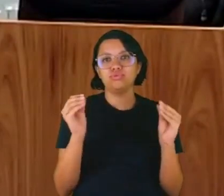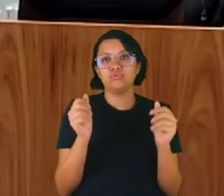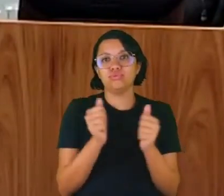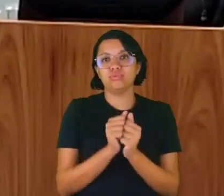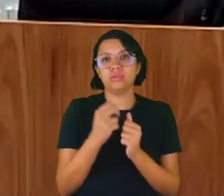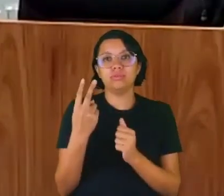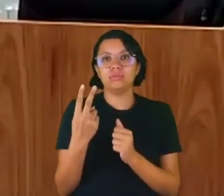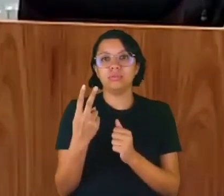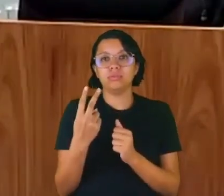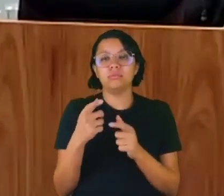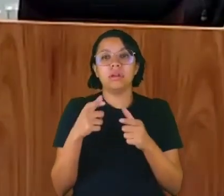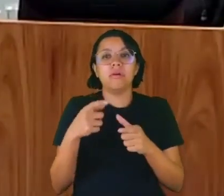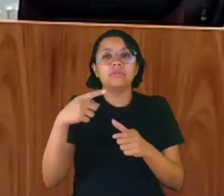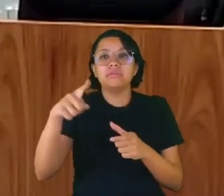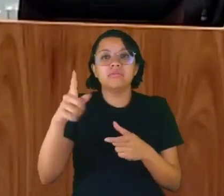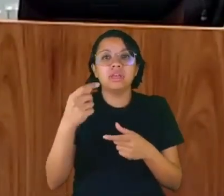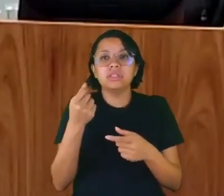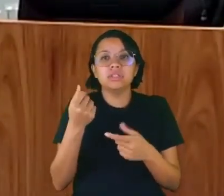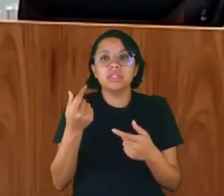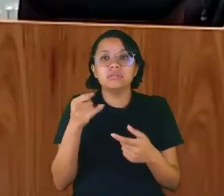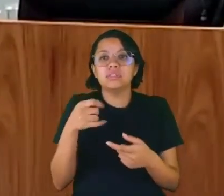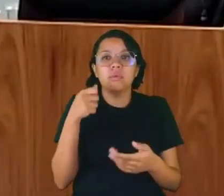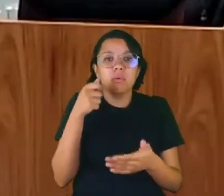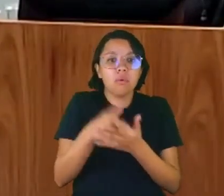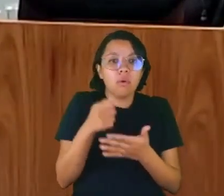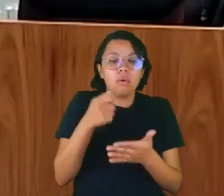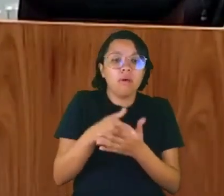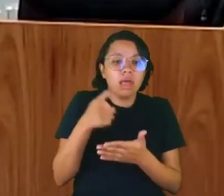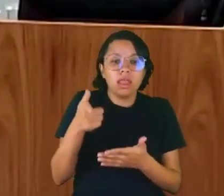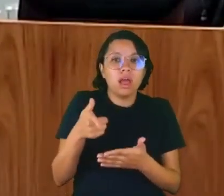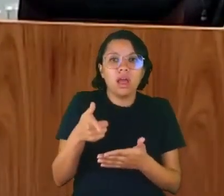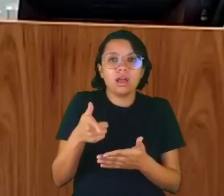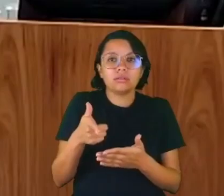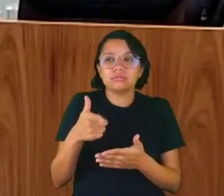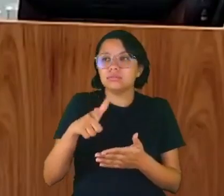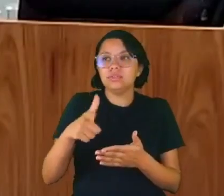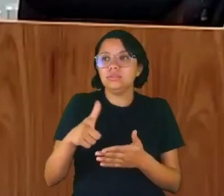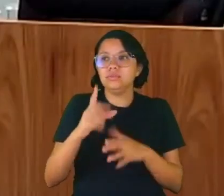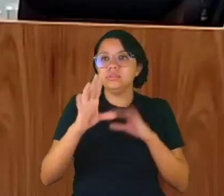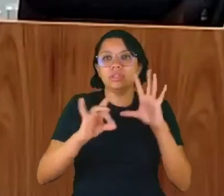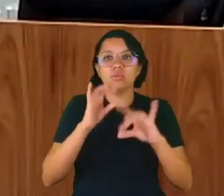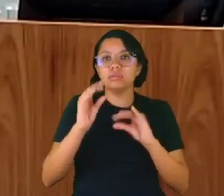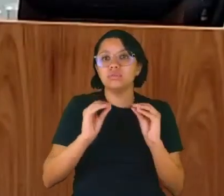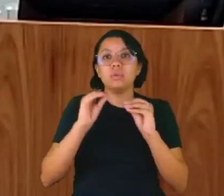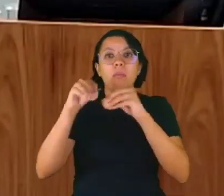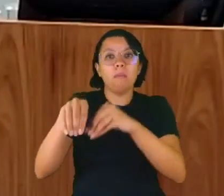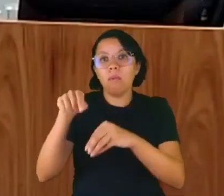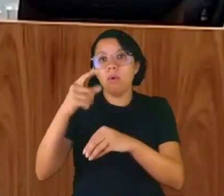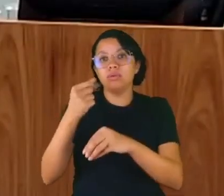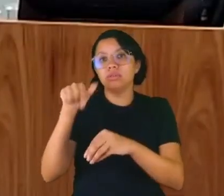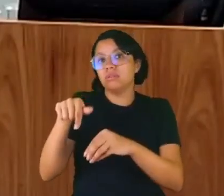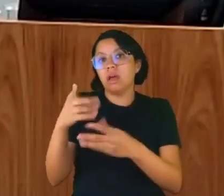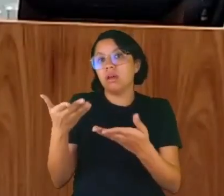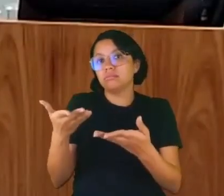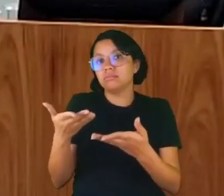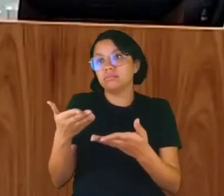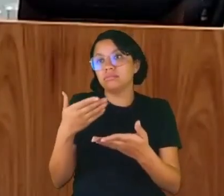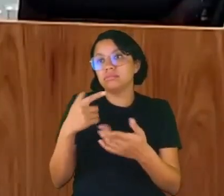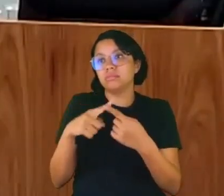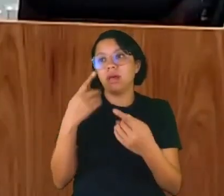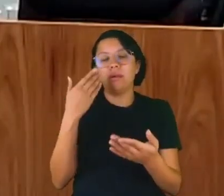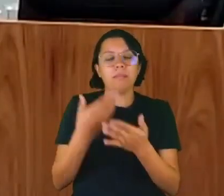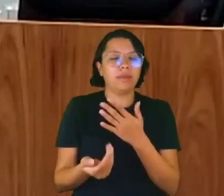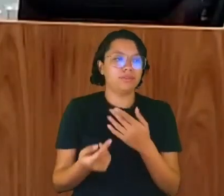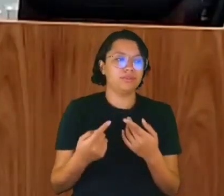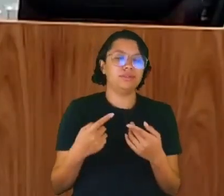para onde vai esse dinheiro, porque se eu coloquei o dinheiro lá e eu não tenho opção de não colocar o dinheiro lá. Mas perdi, até porque